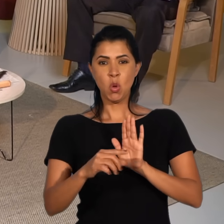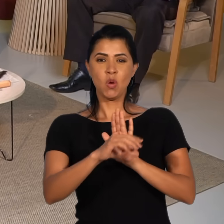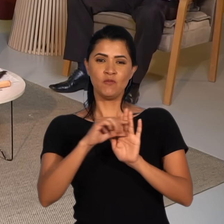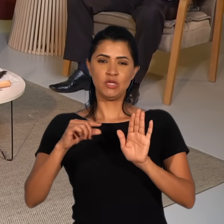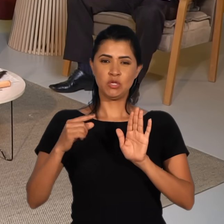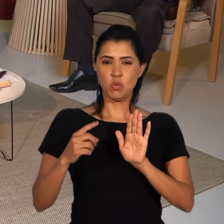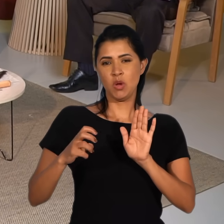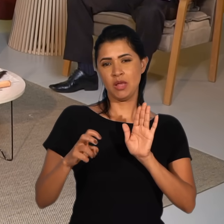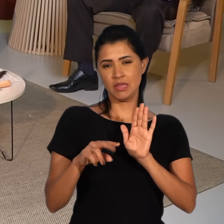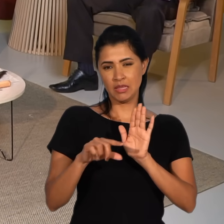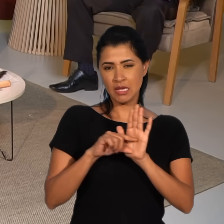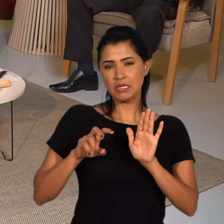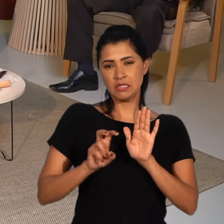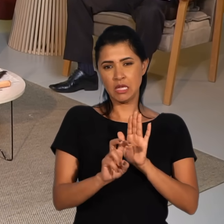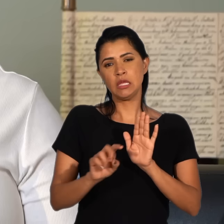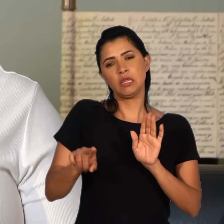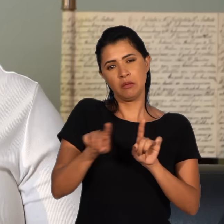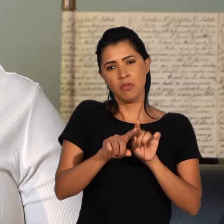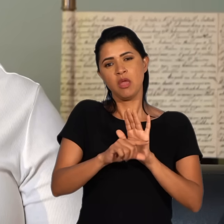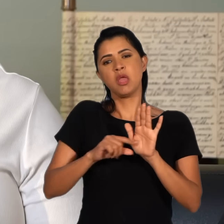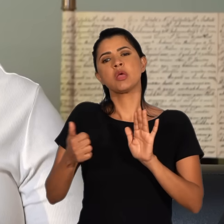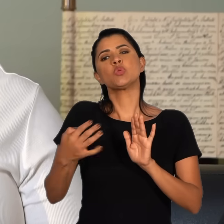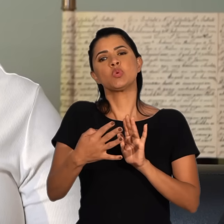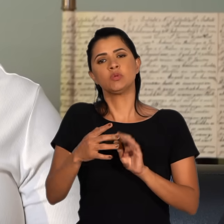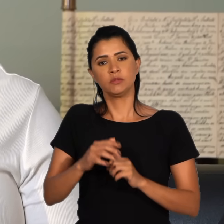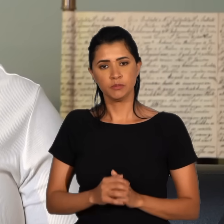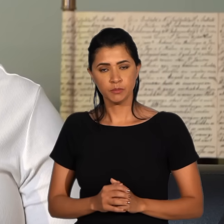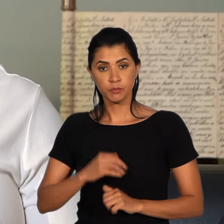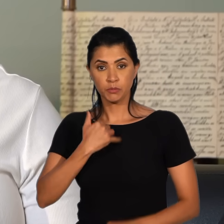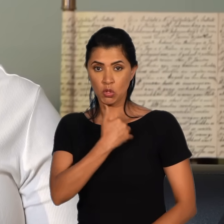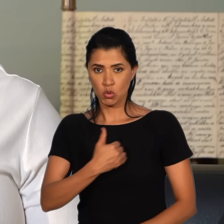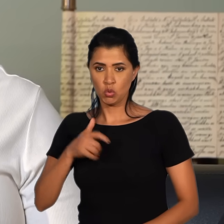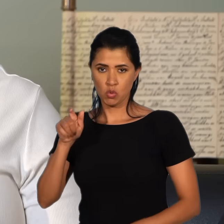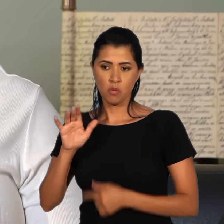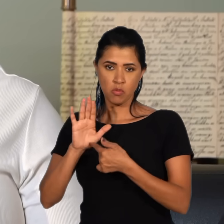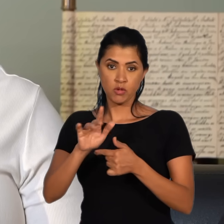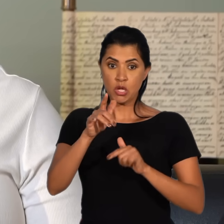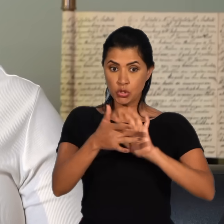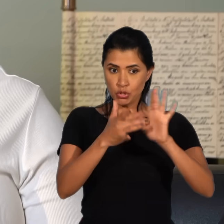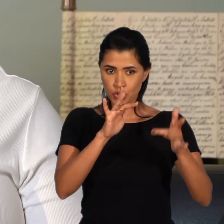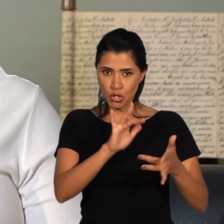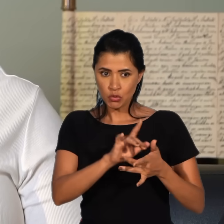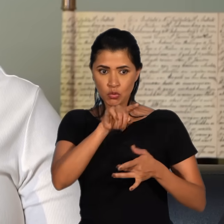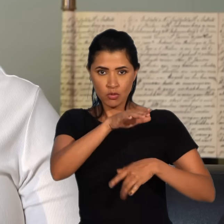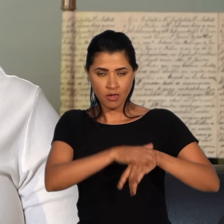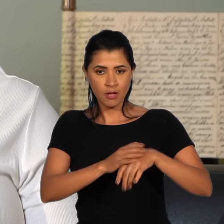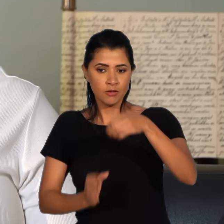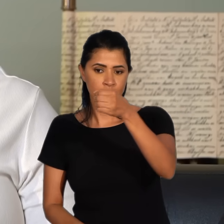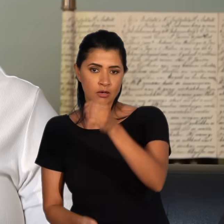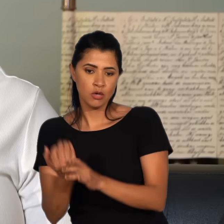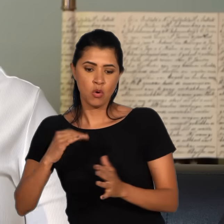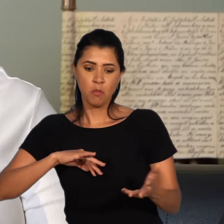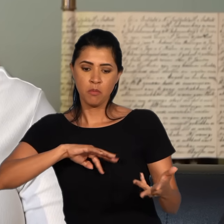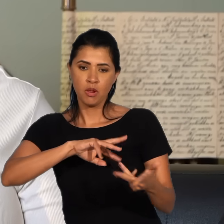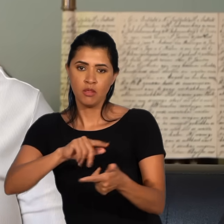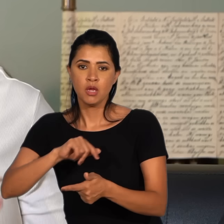3 e Versículo 14 também João deixa bem claro que Jesus foi o agente criador do planeta Terra dos